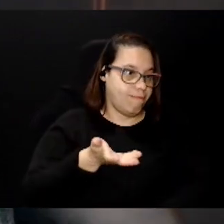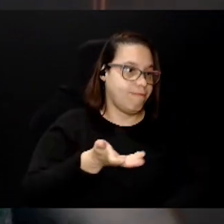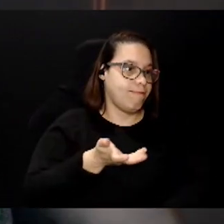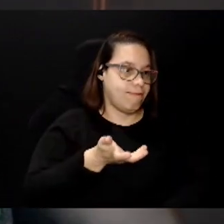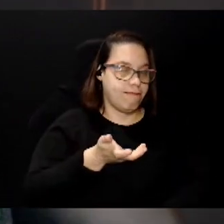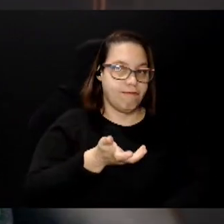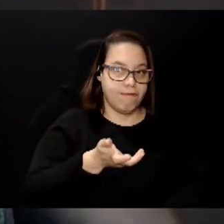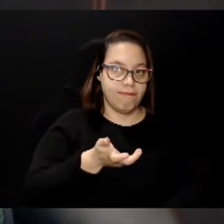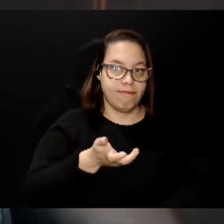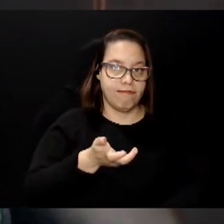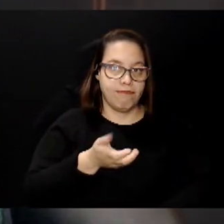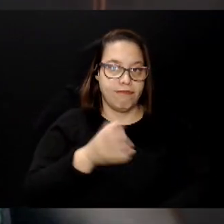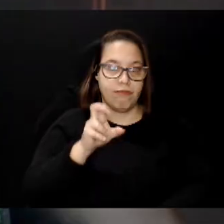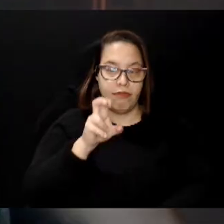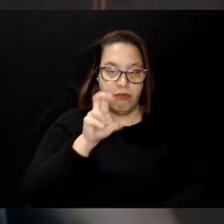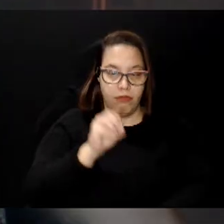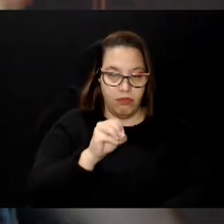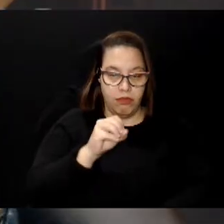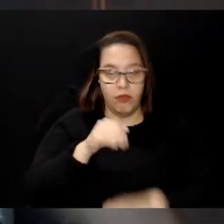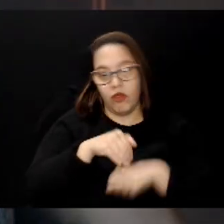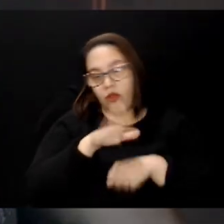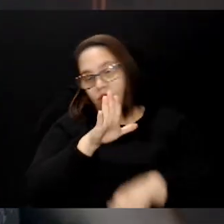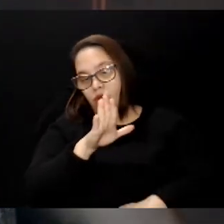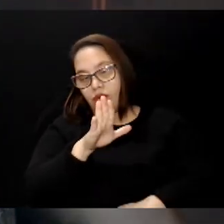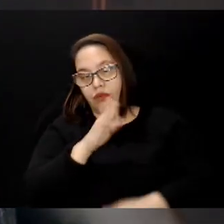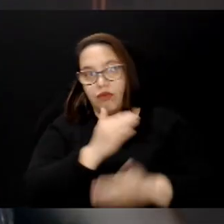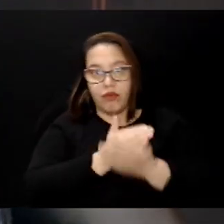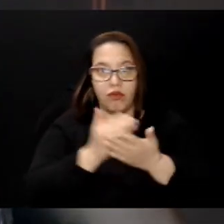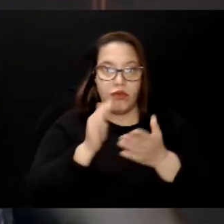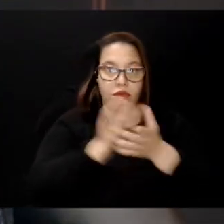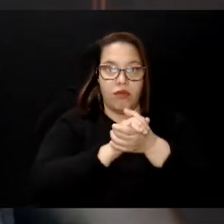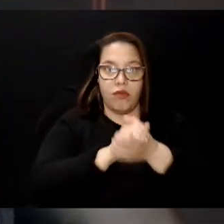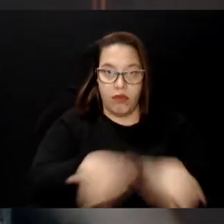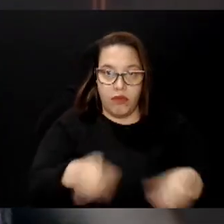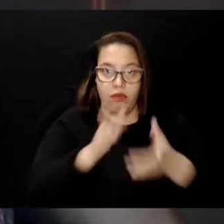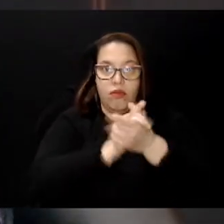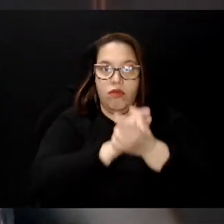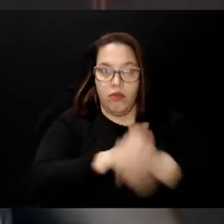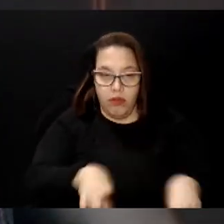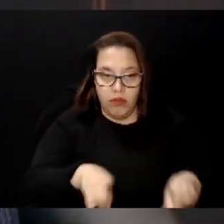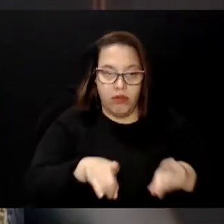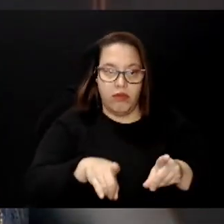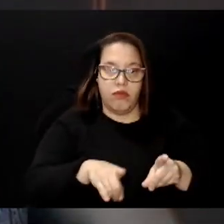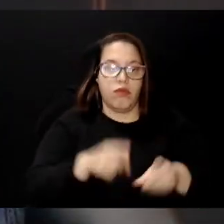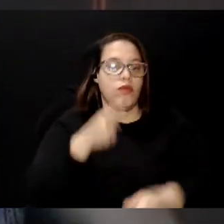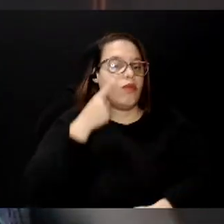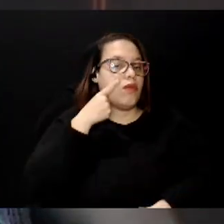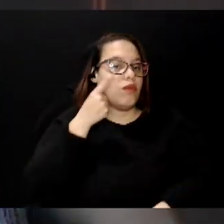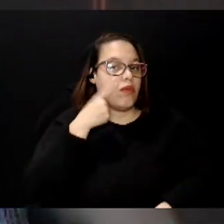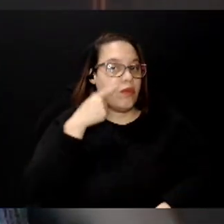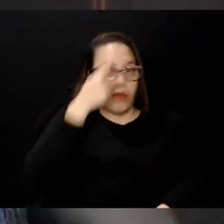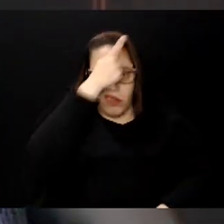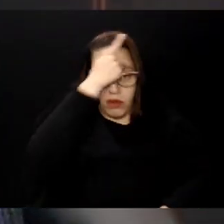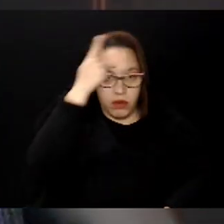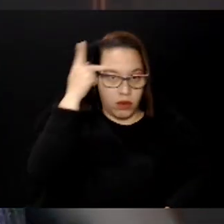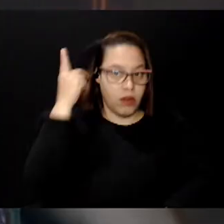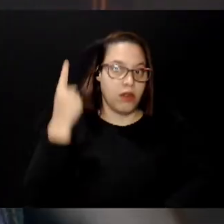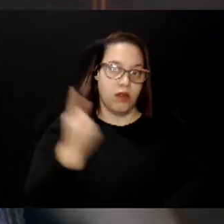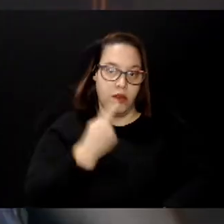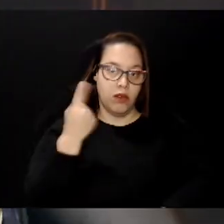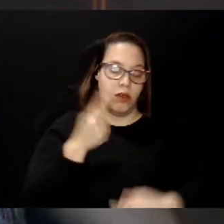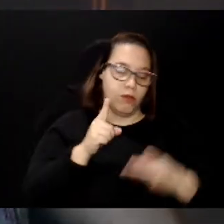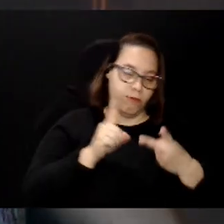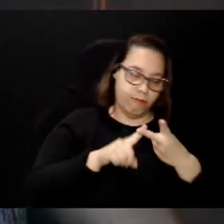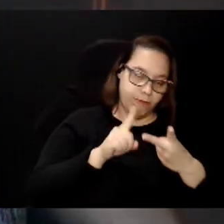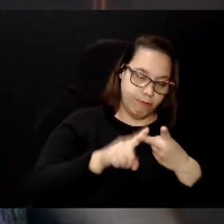50 anos para cima, começa a se divorciar. E aí o que a gente vê? Pessoas sozinhas, arcando